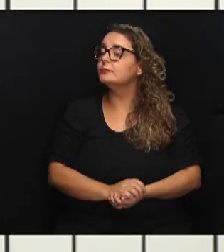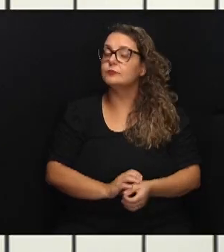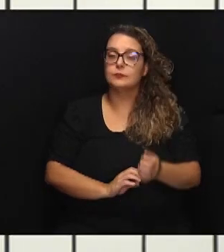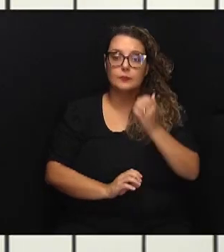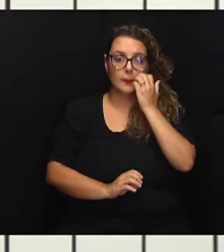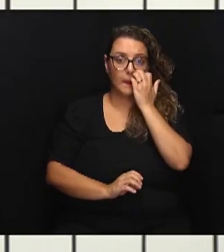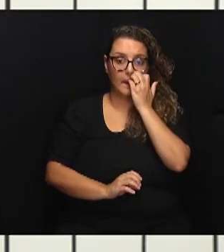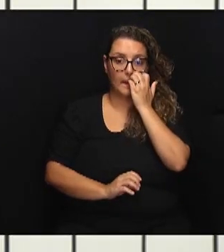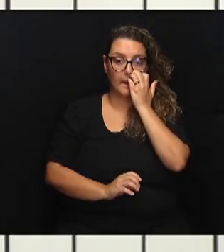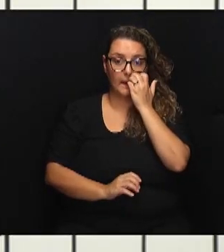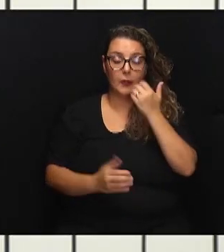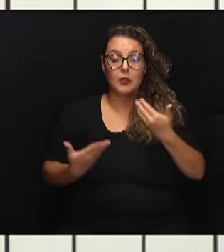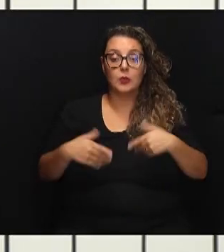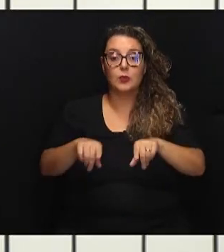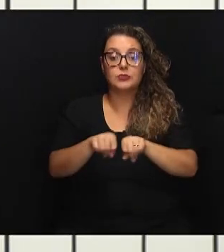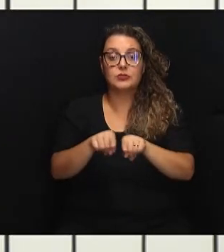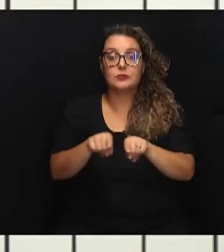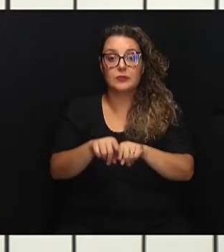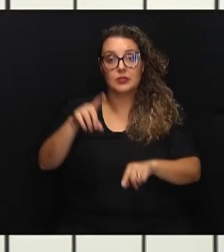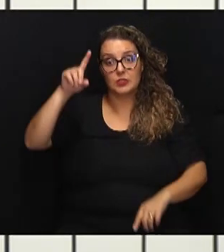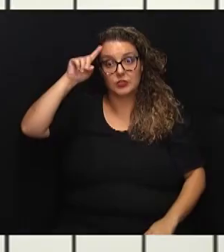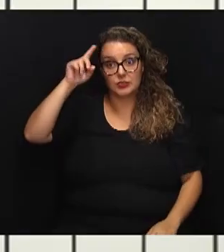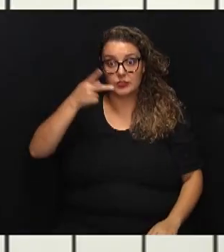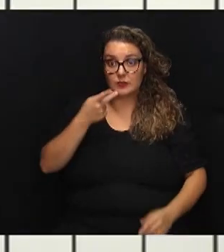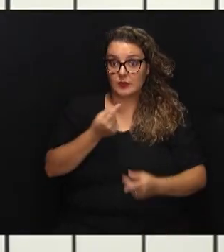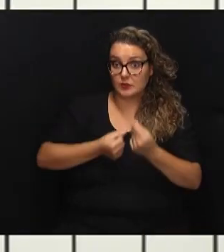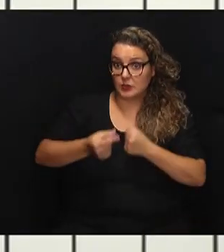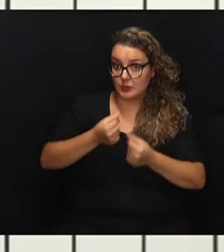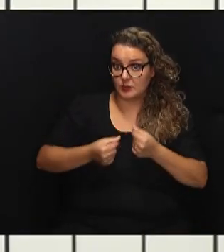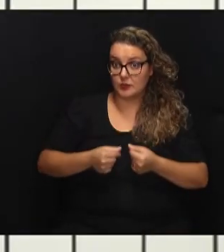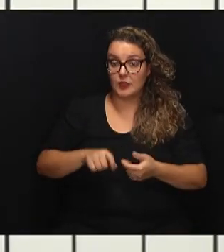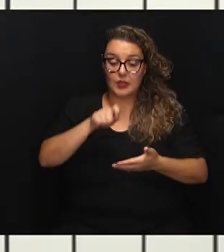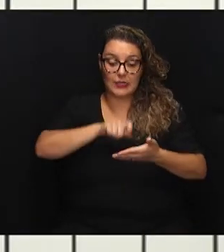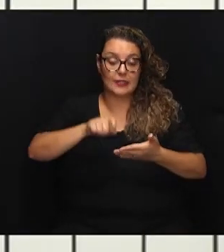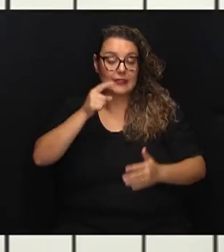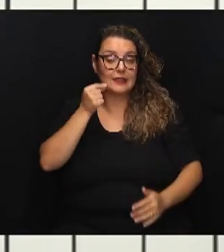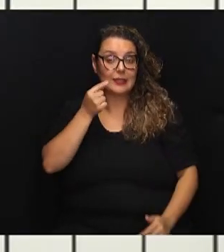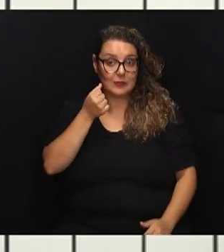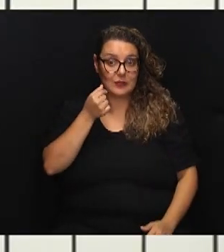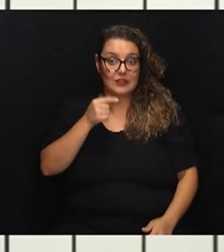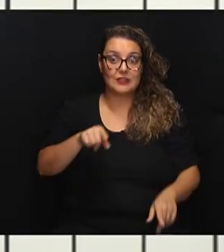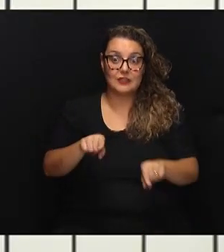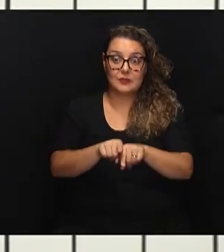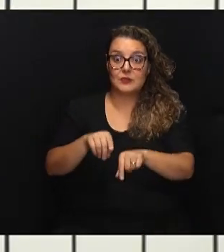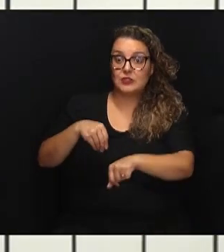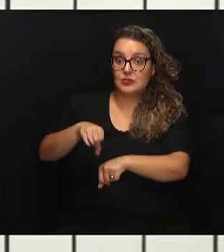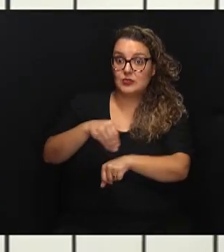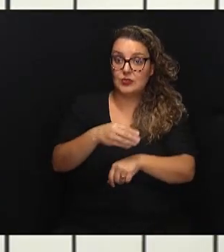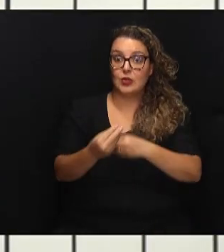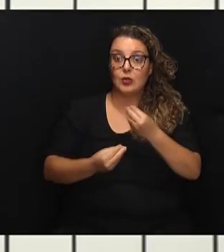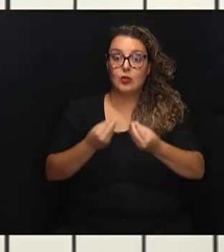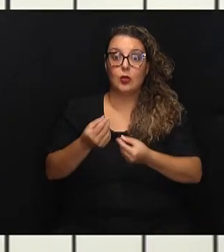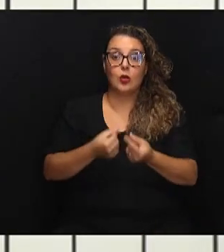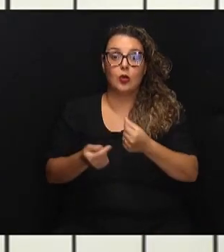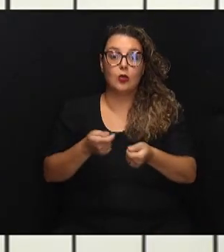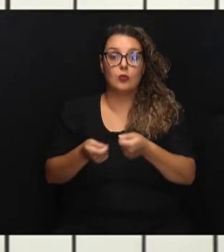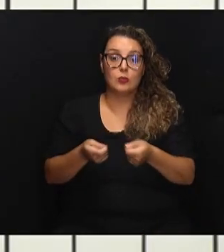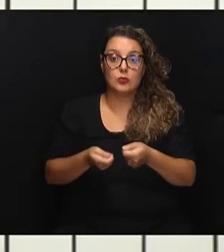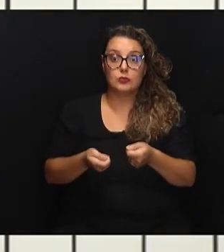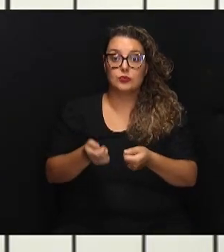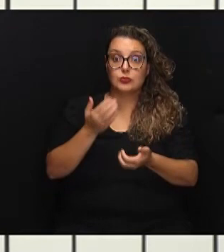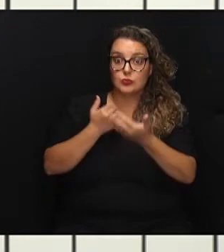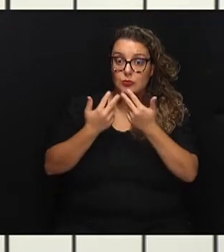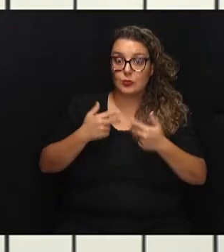E hoje também é dia de falar de economia no quadro Na Ponta do Lápis, que vai dar dicas de como economizar no almoço